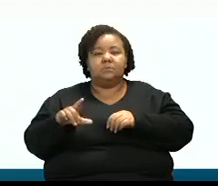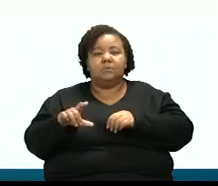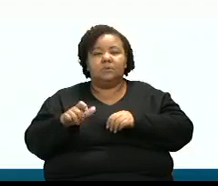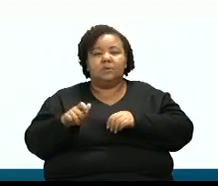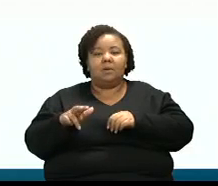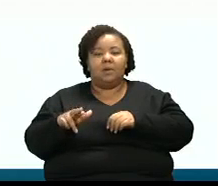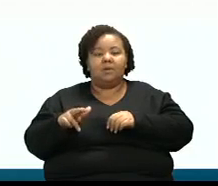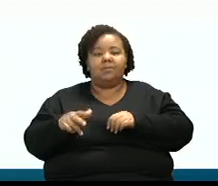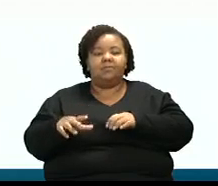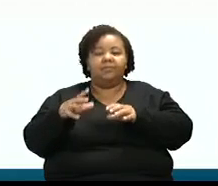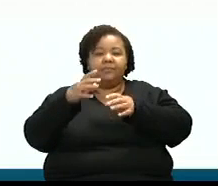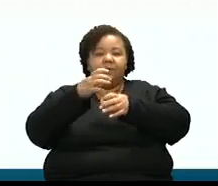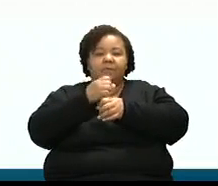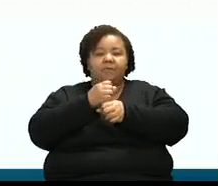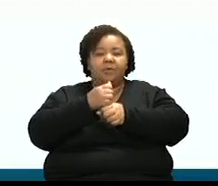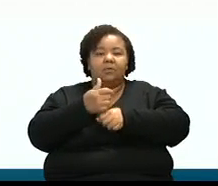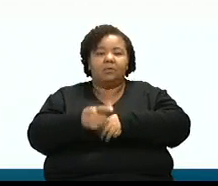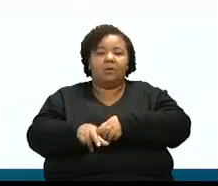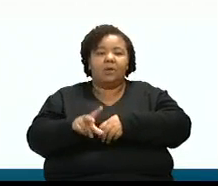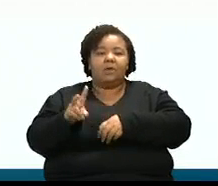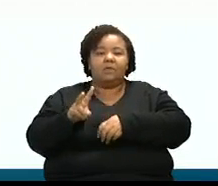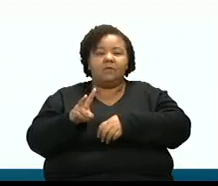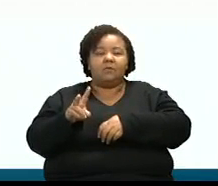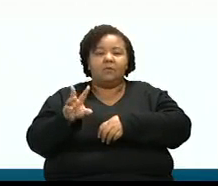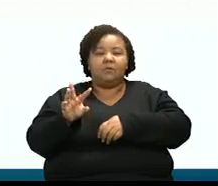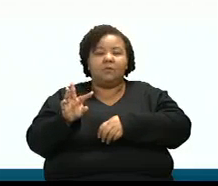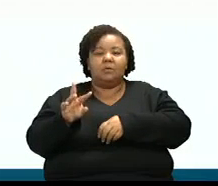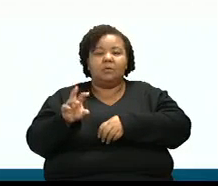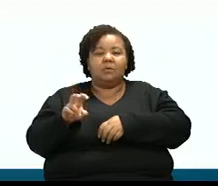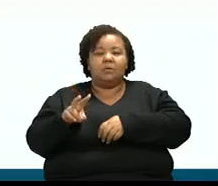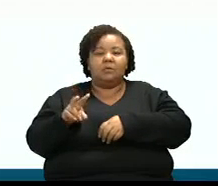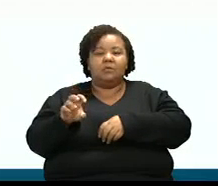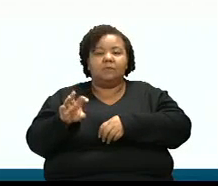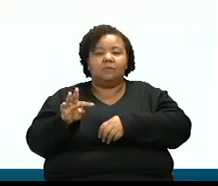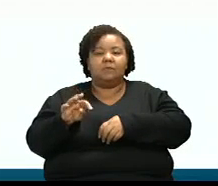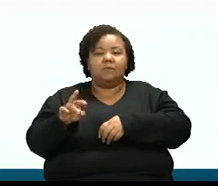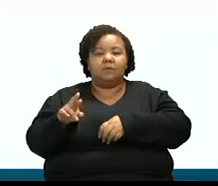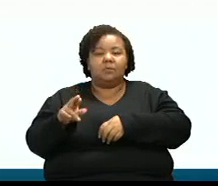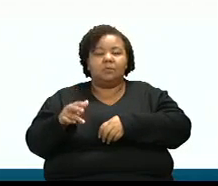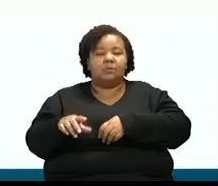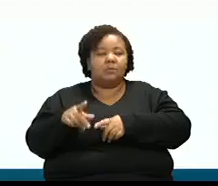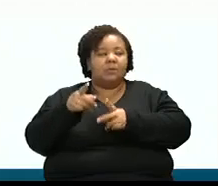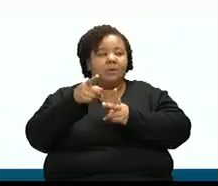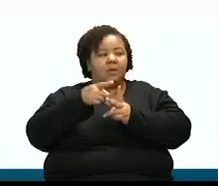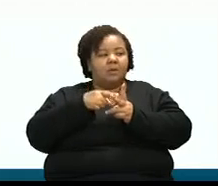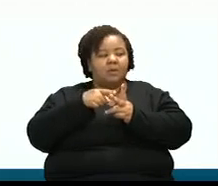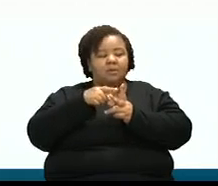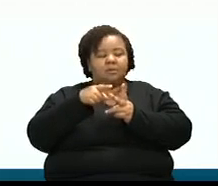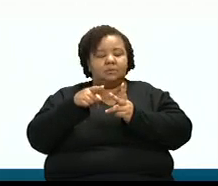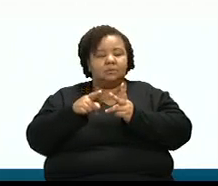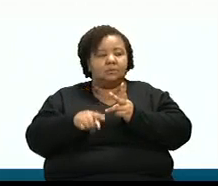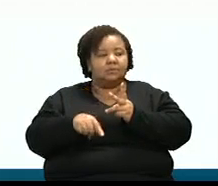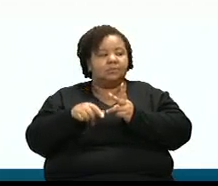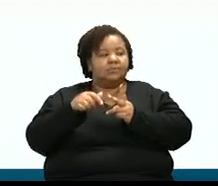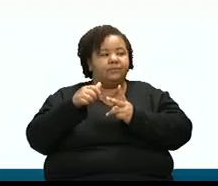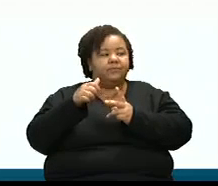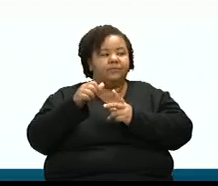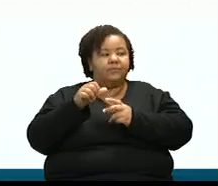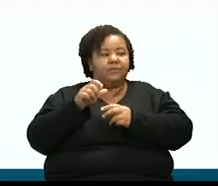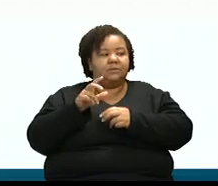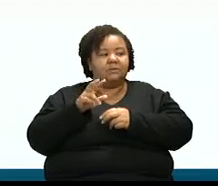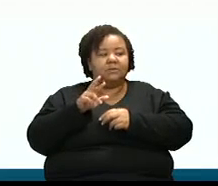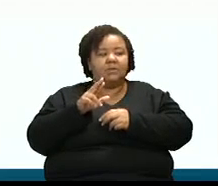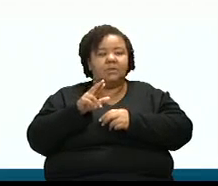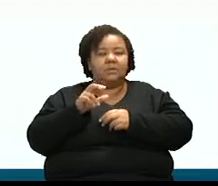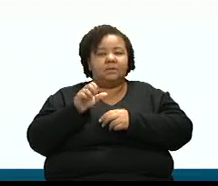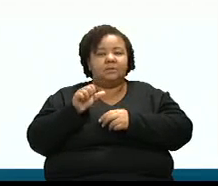seu vetor tangente e o módulo desse vetor. Então, é a raiz quadrada da derivada de R cosseno T ao quadrado, que é